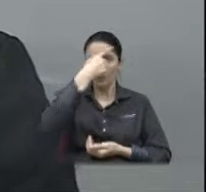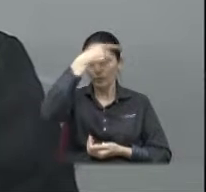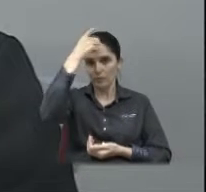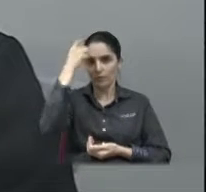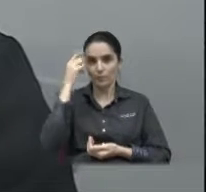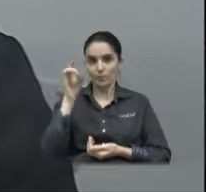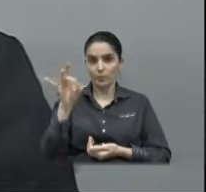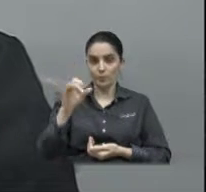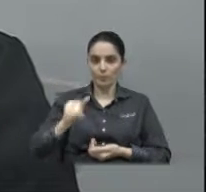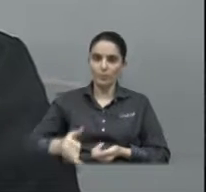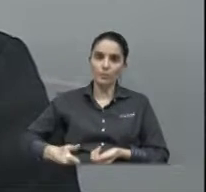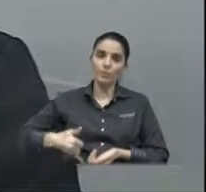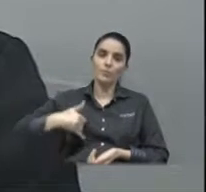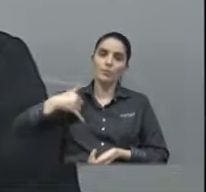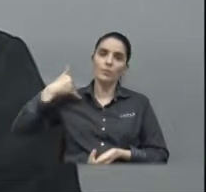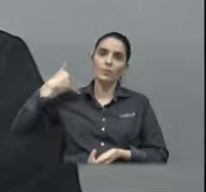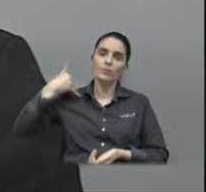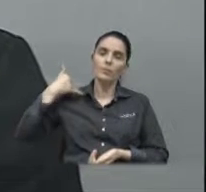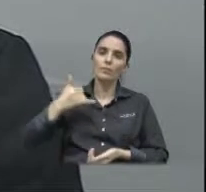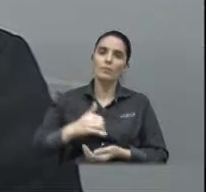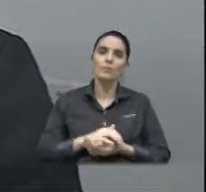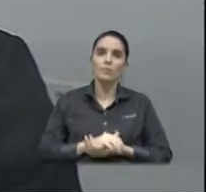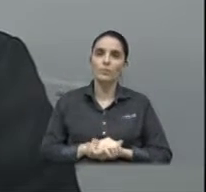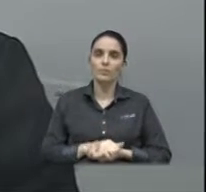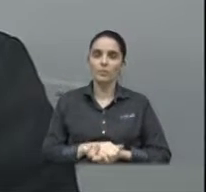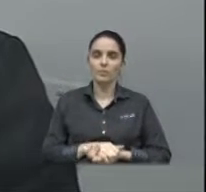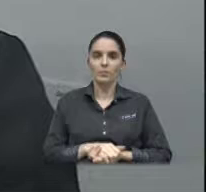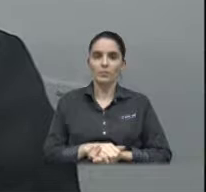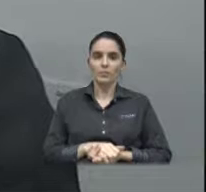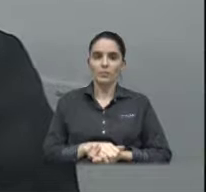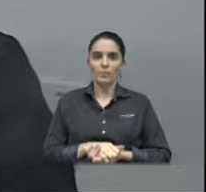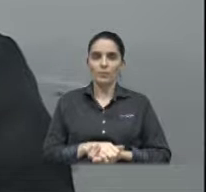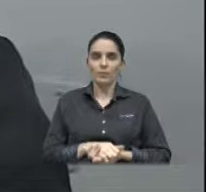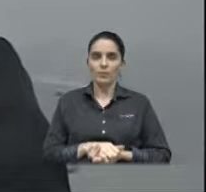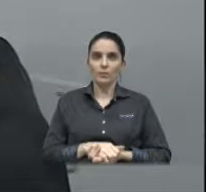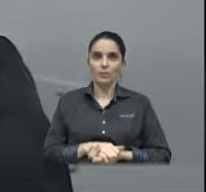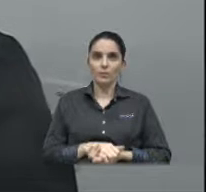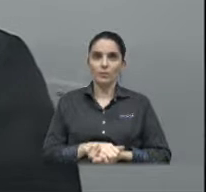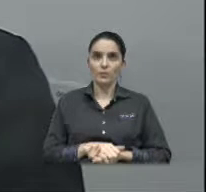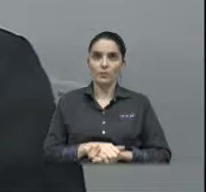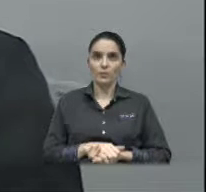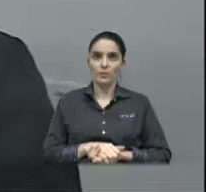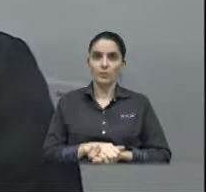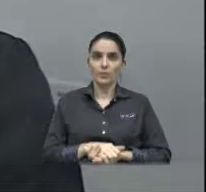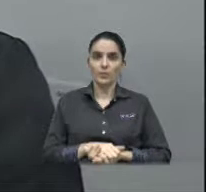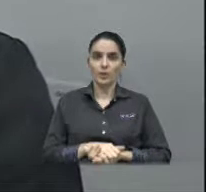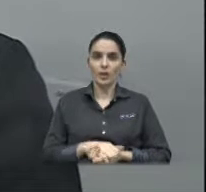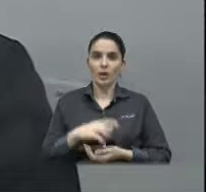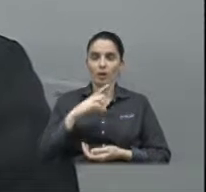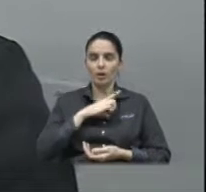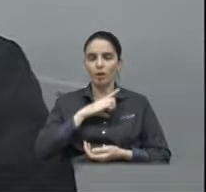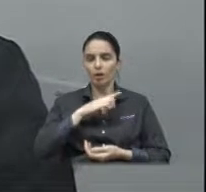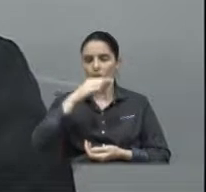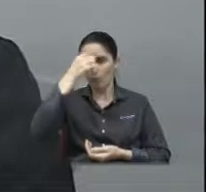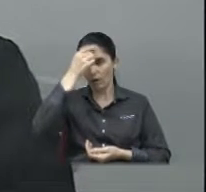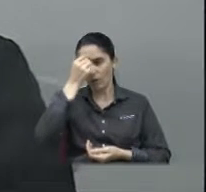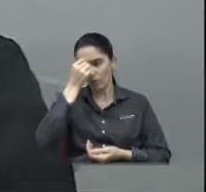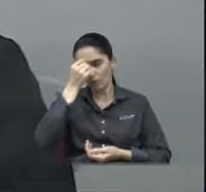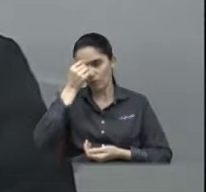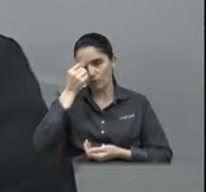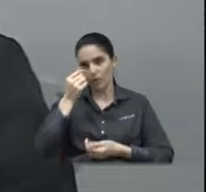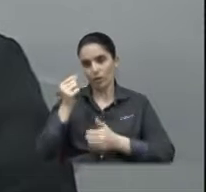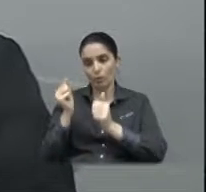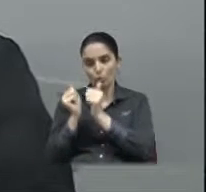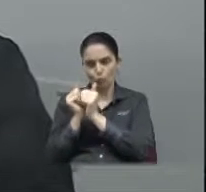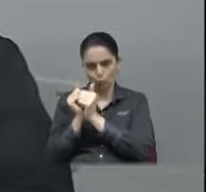muito orgulhoso de ter, como você, como membro dessa casa